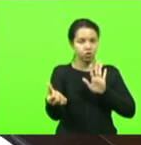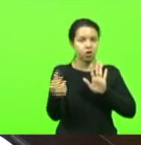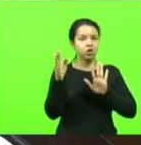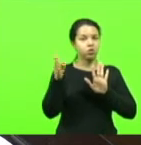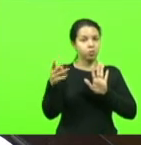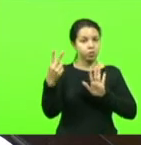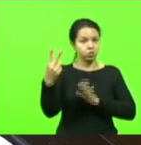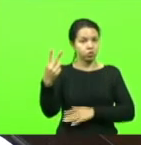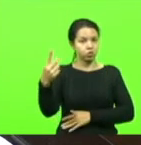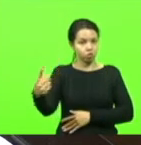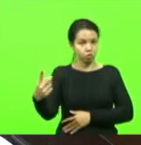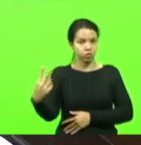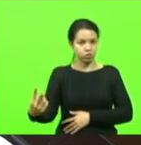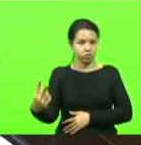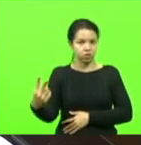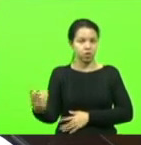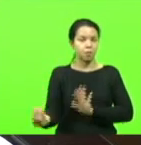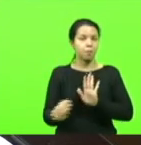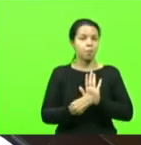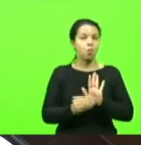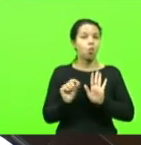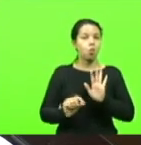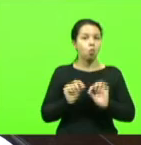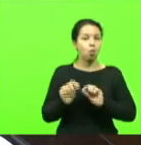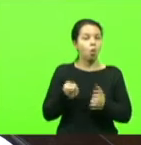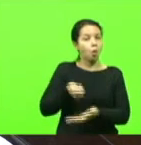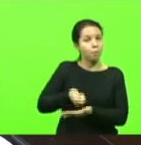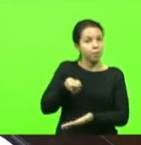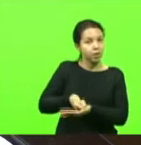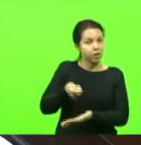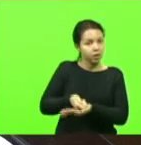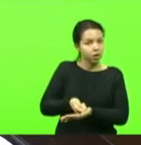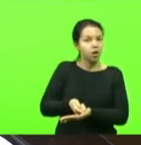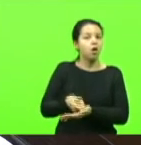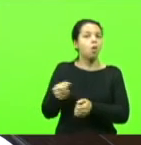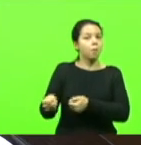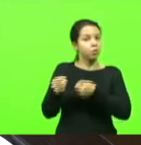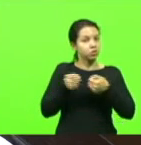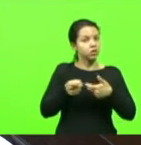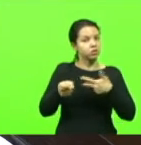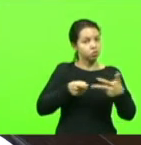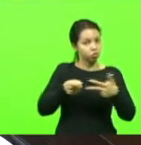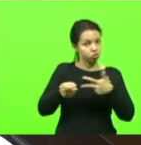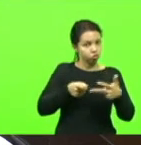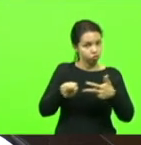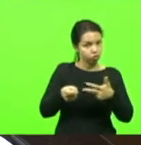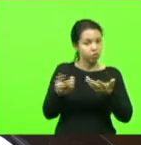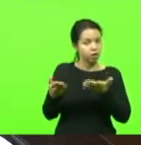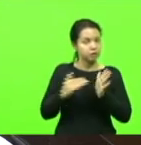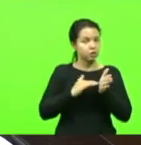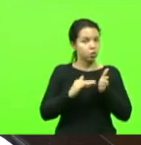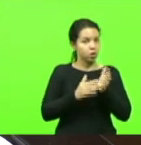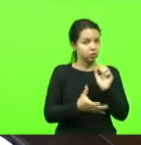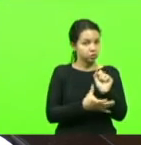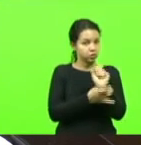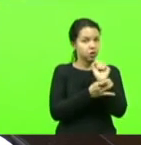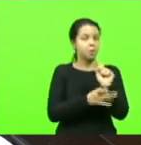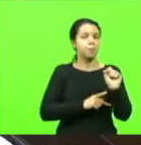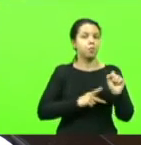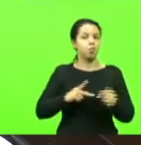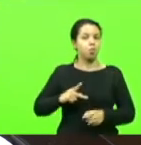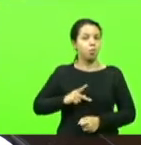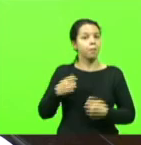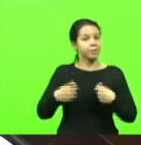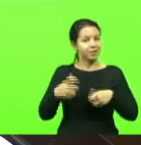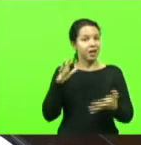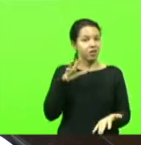2012 que obriga o poder executivo por intermédio da Secretaria de Estado de segurança pública e a registrar e divulgar os